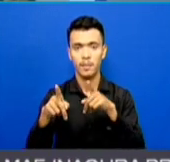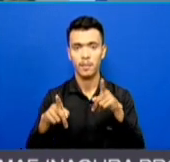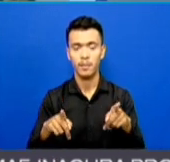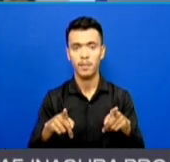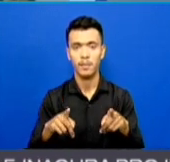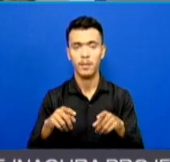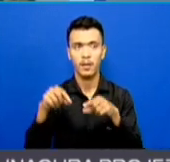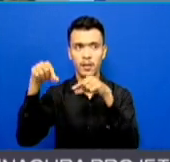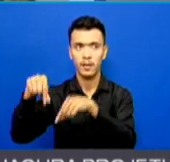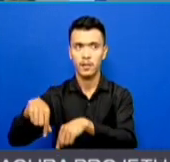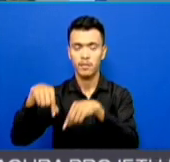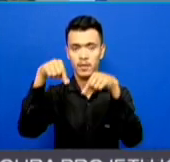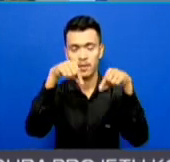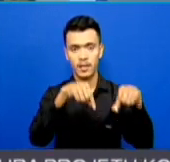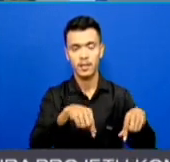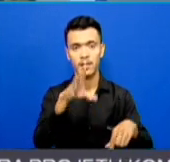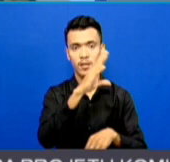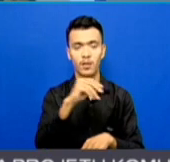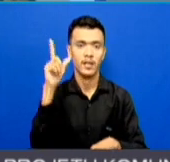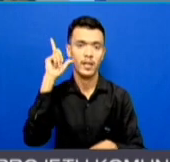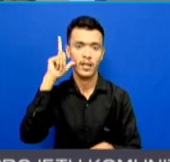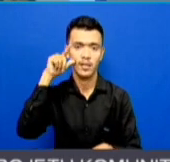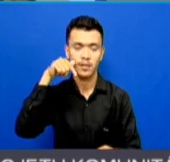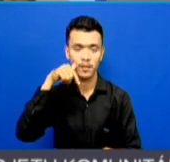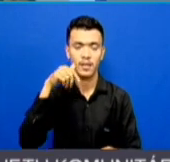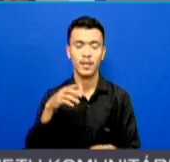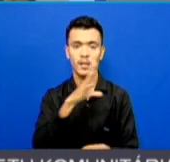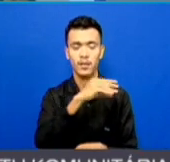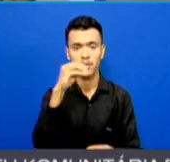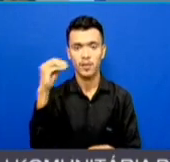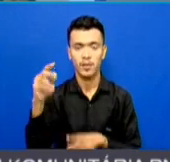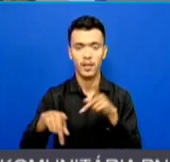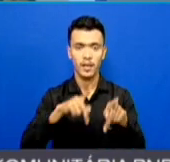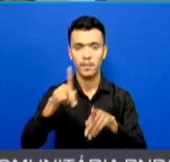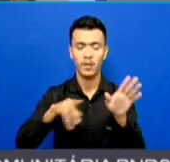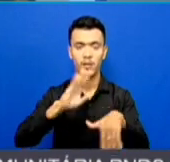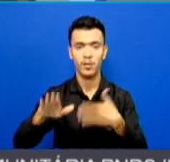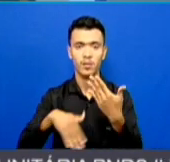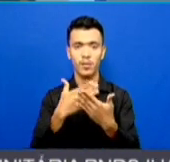emas deficiencia, no LGBTIQ, no emas tutu iha